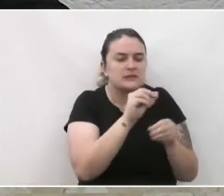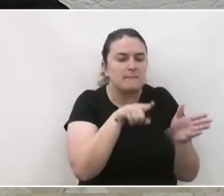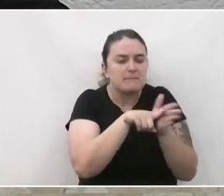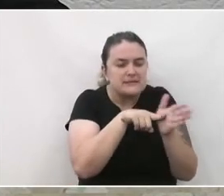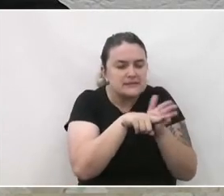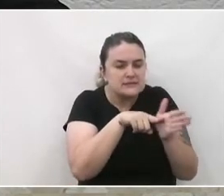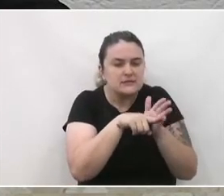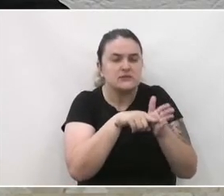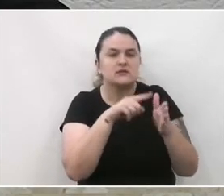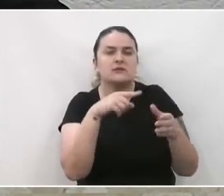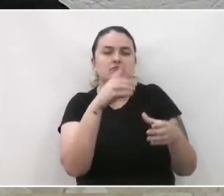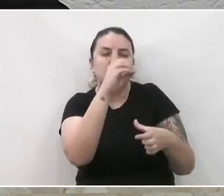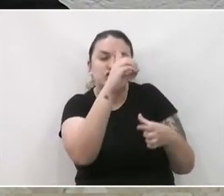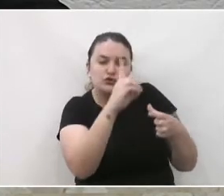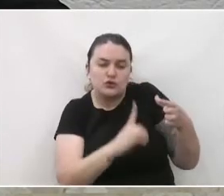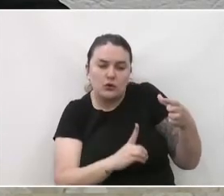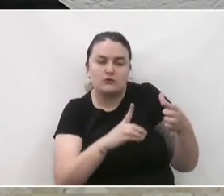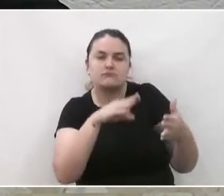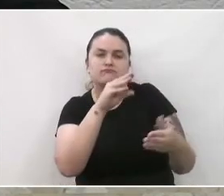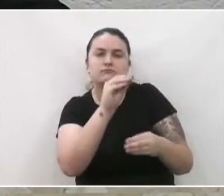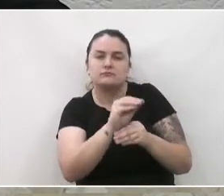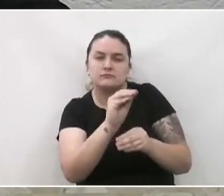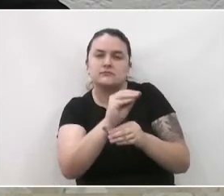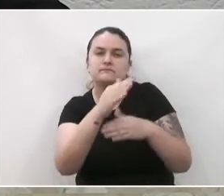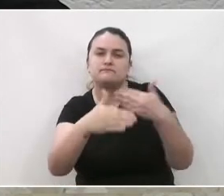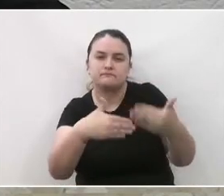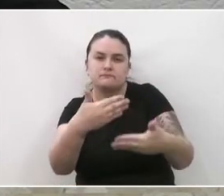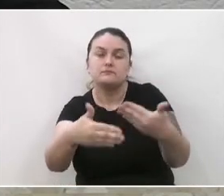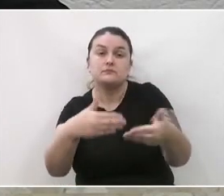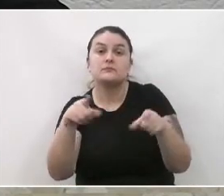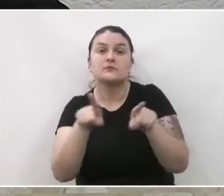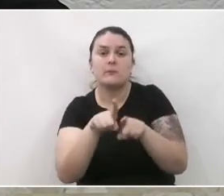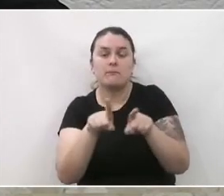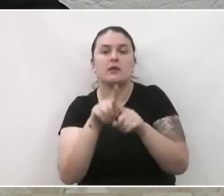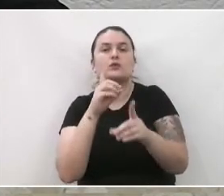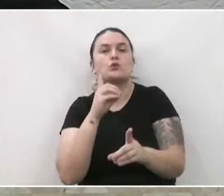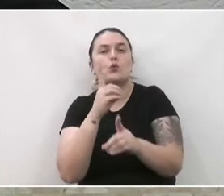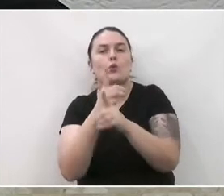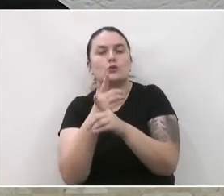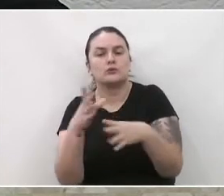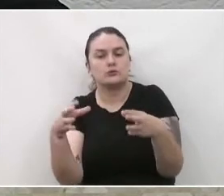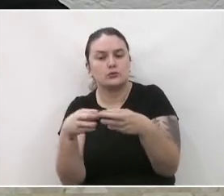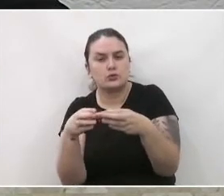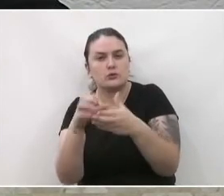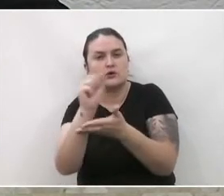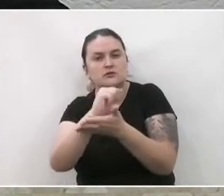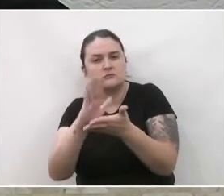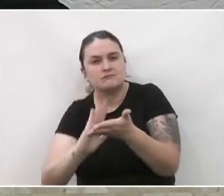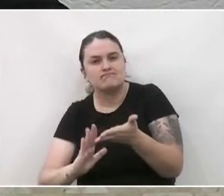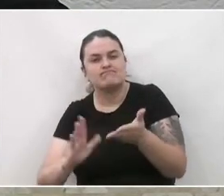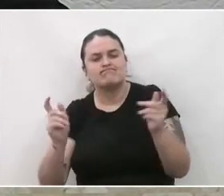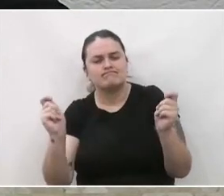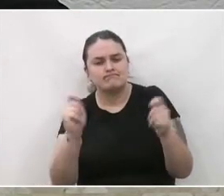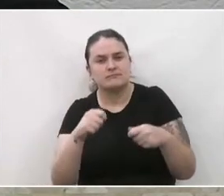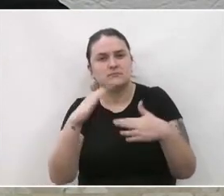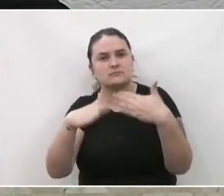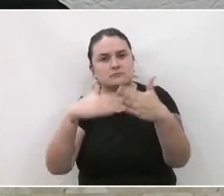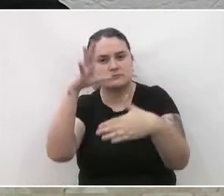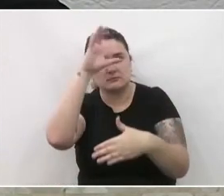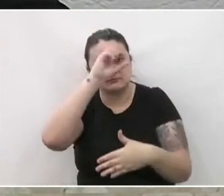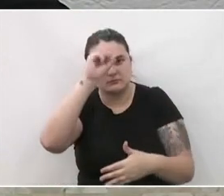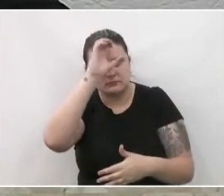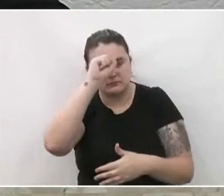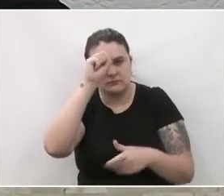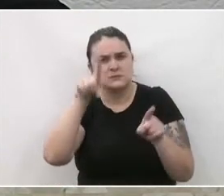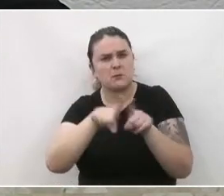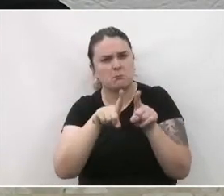devida atenção, acompanhamento e tratamento, além de encontros e grupos de ações para o pleno desenvolvimento da aprendizagem e